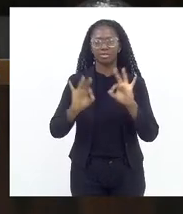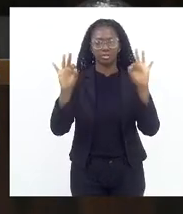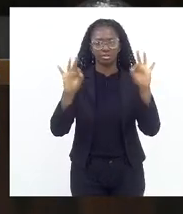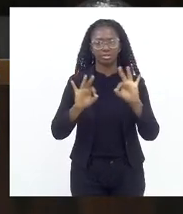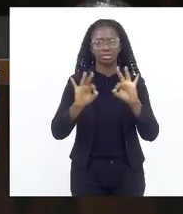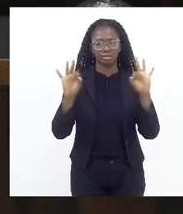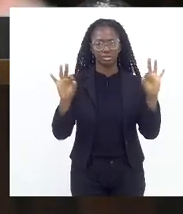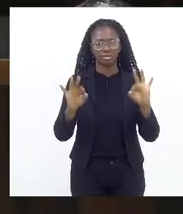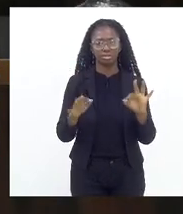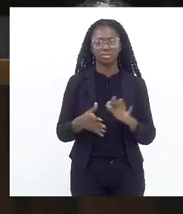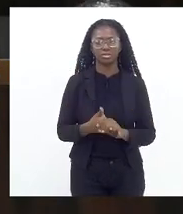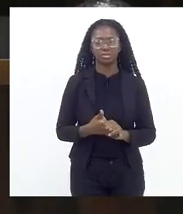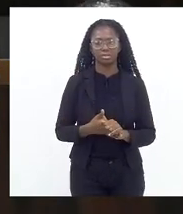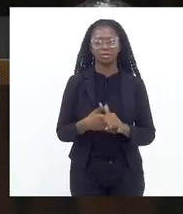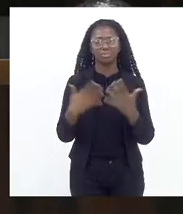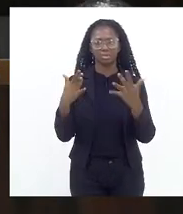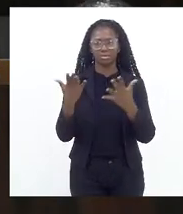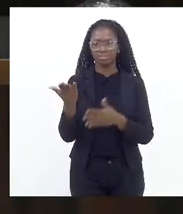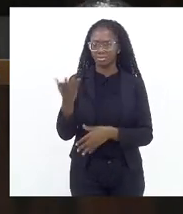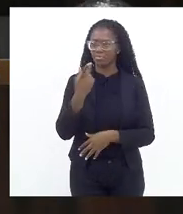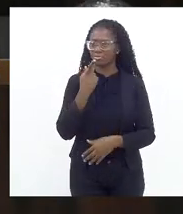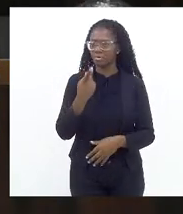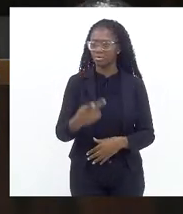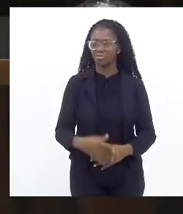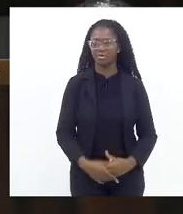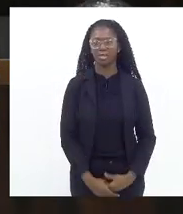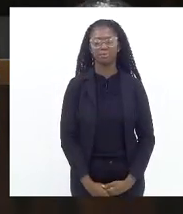E parabéns pelas suas palavras.